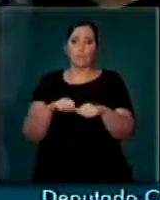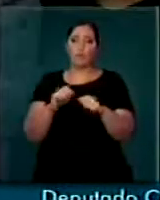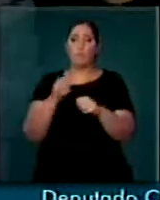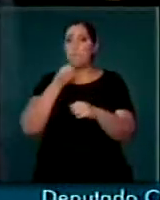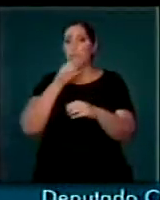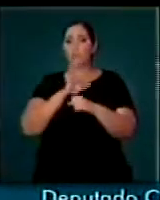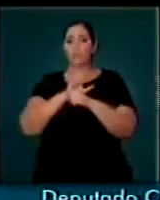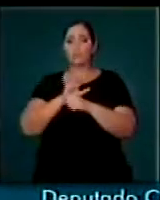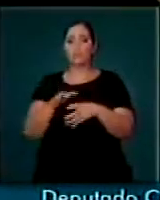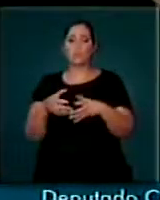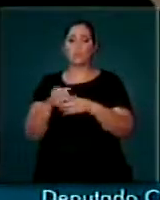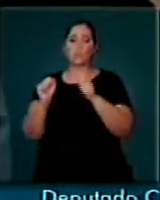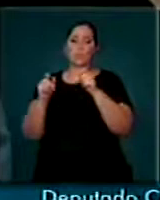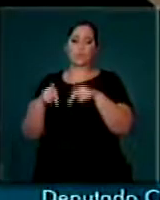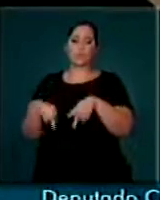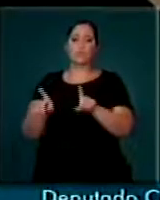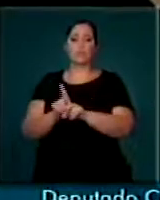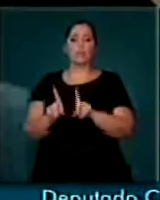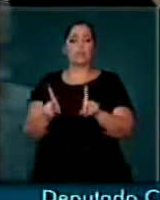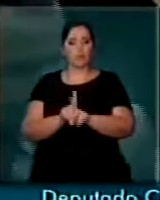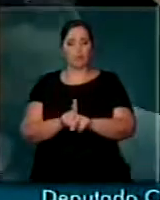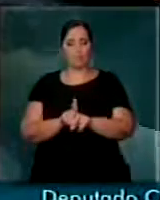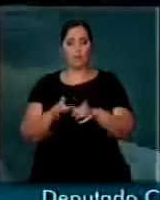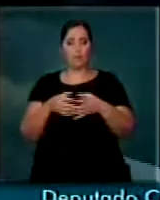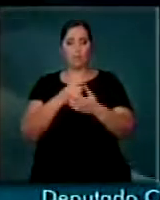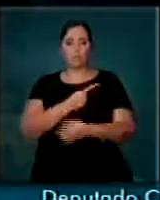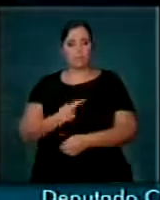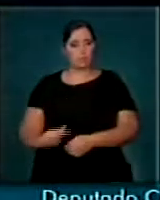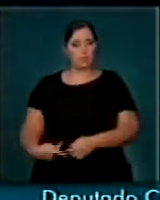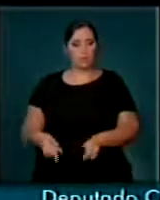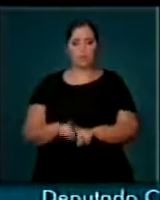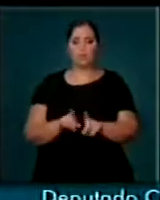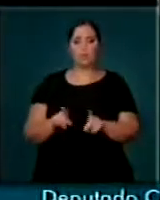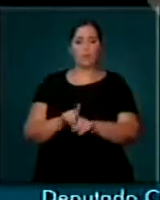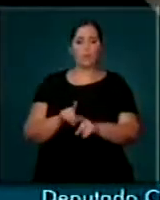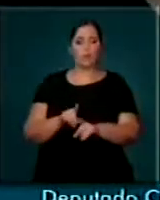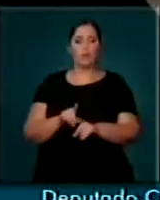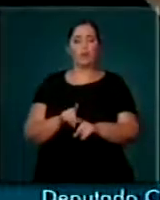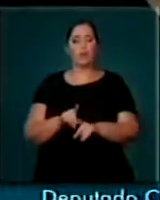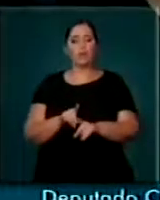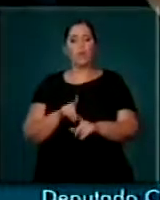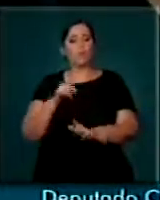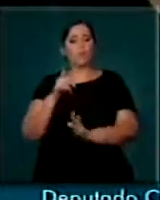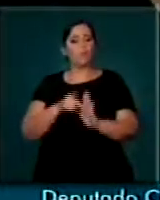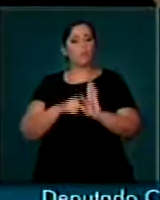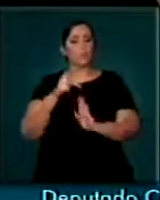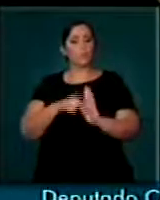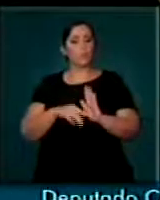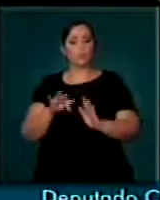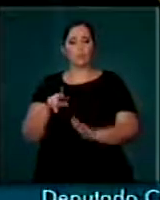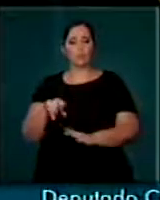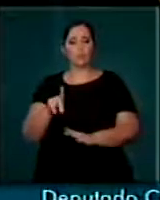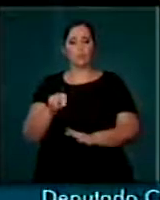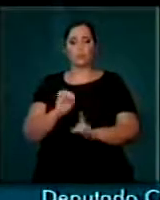positiva para os aposentados para presidência e para o projeto do fundo